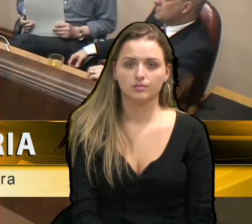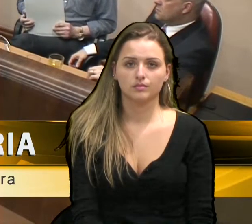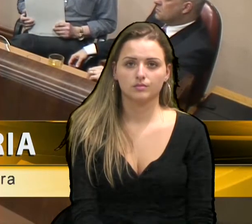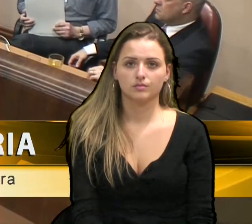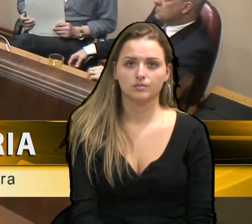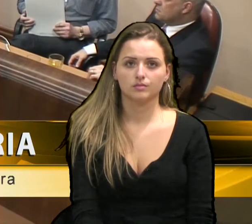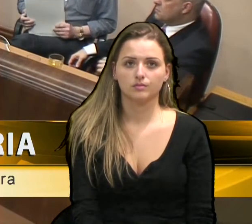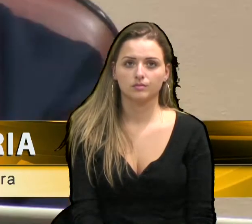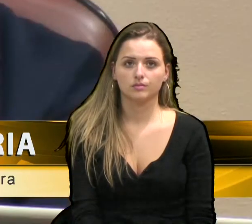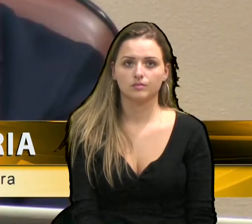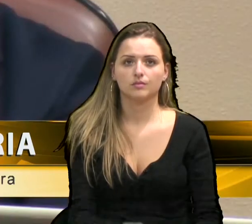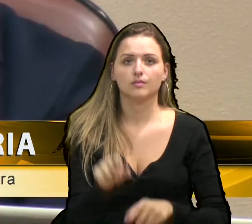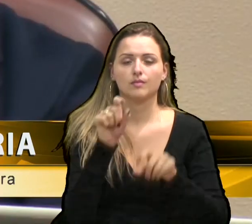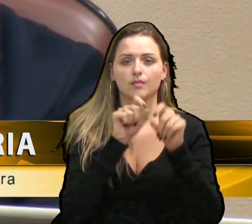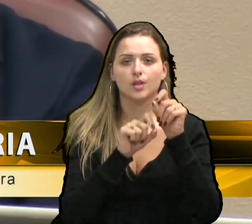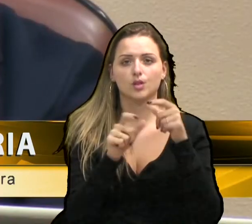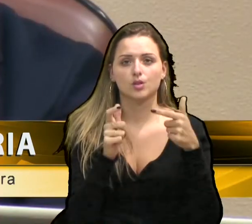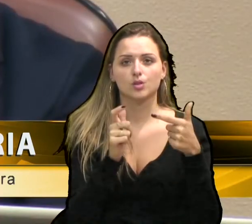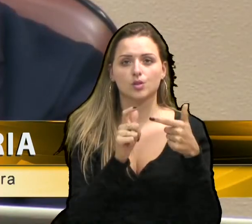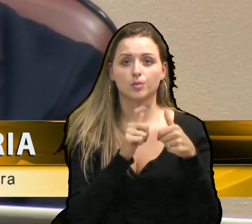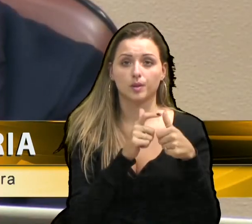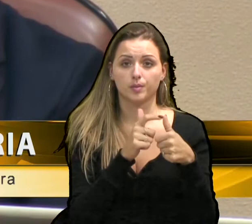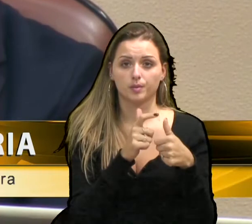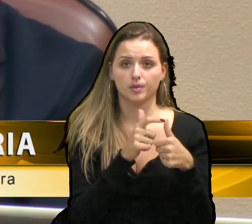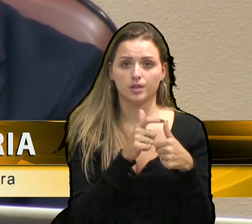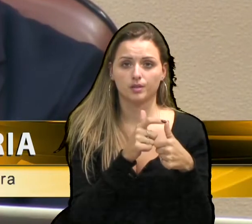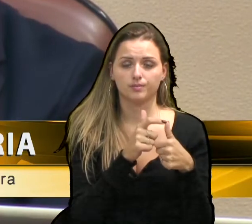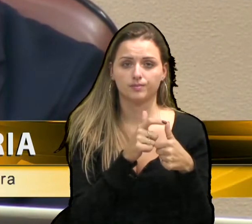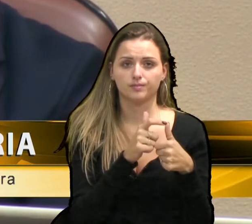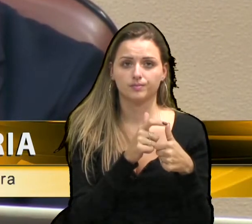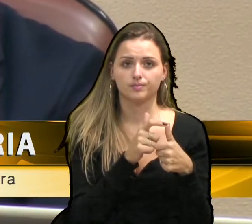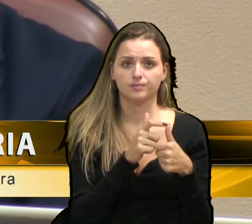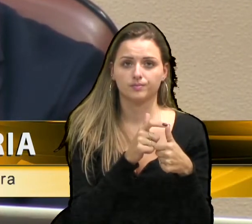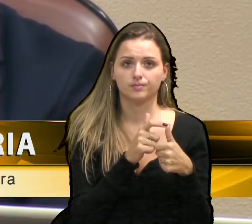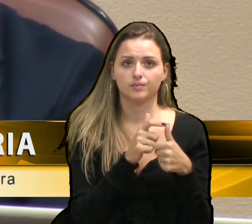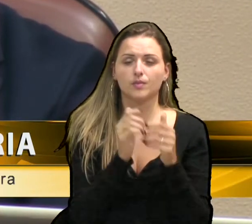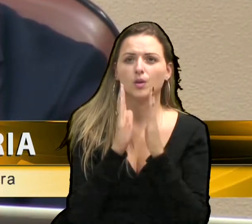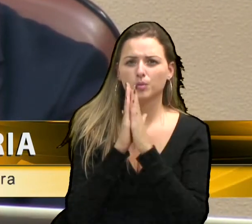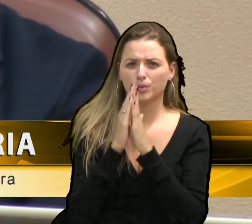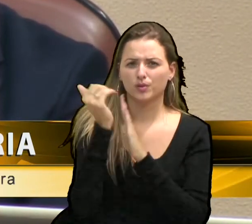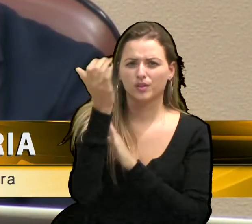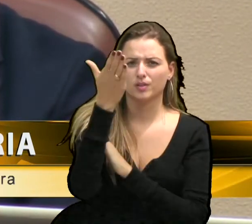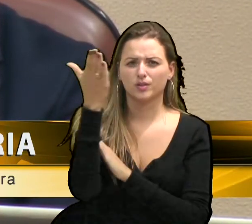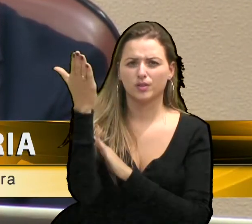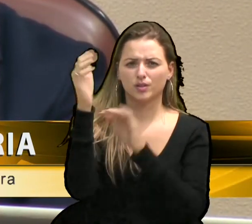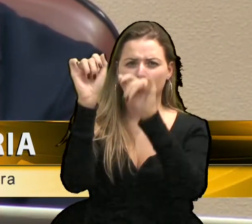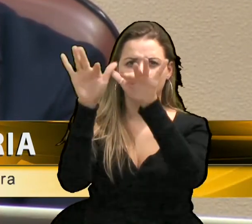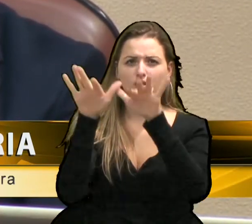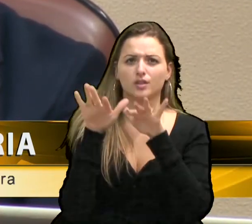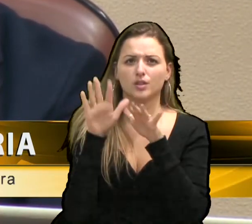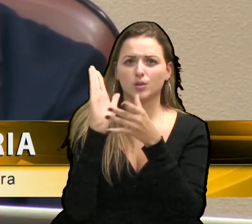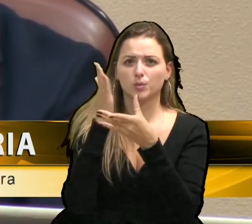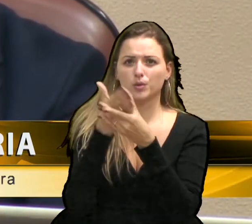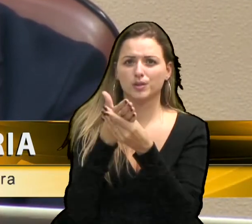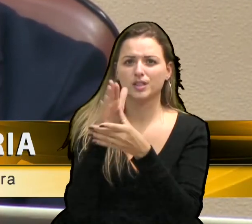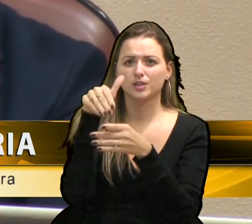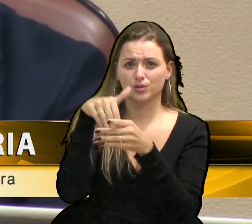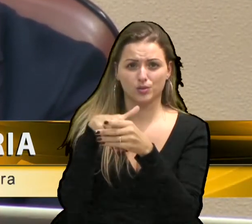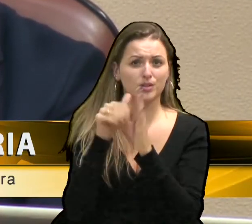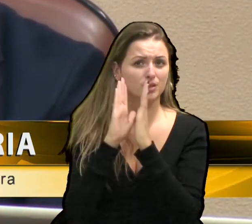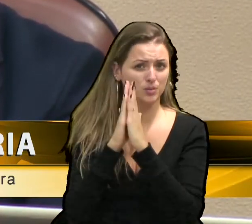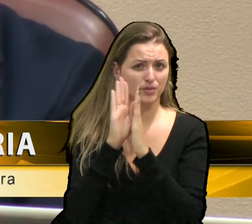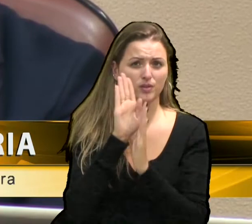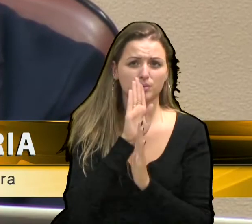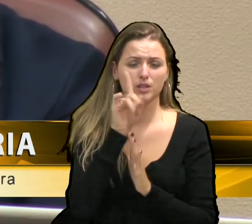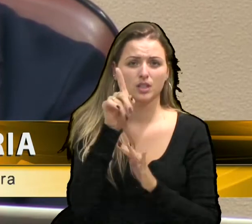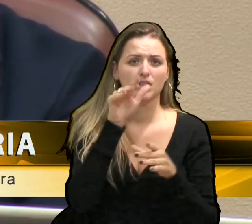Em relação à infração número 1, por gentileza, nós estamos num processo de votação.